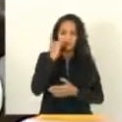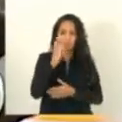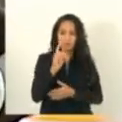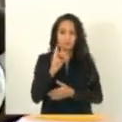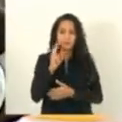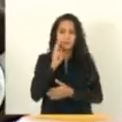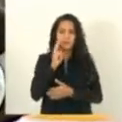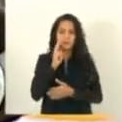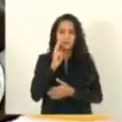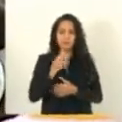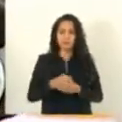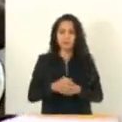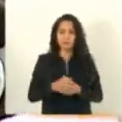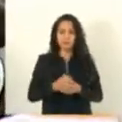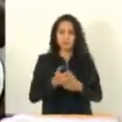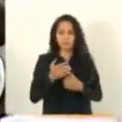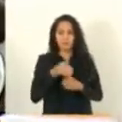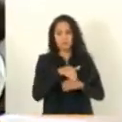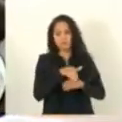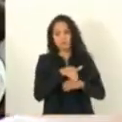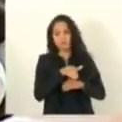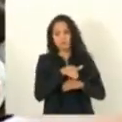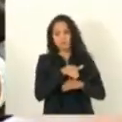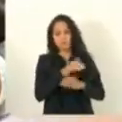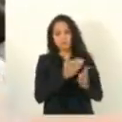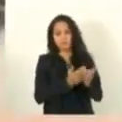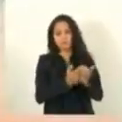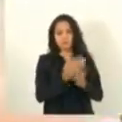Leite. Na realidade, deixa eu começar pelo deputado doutor Emílio Mameri.